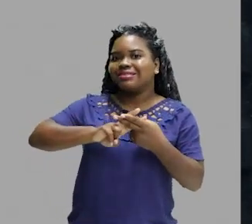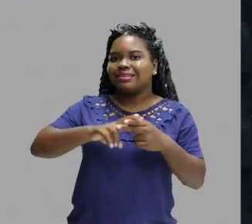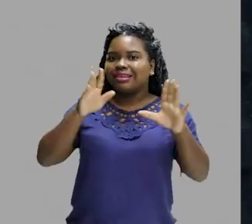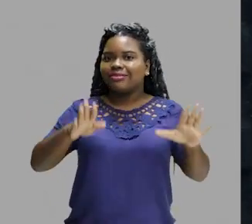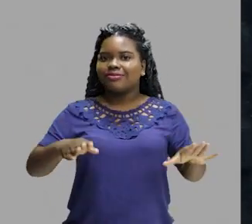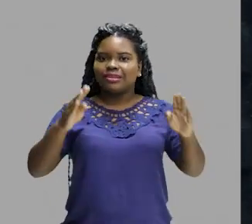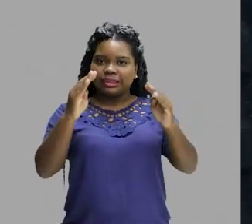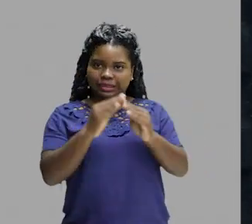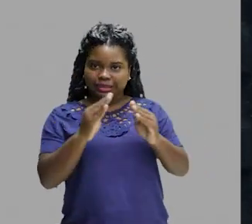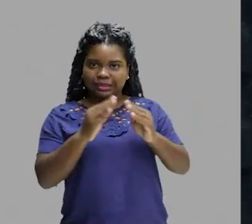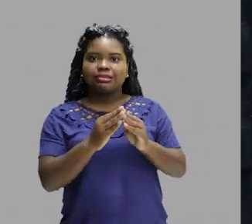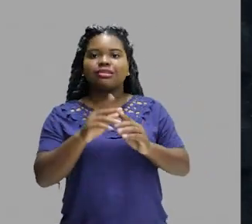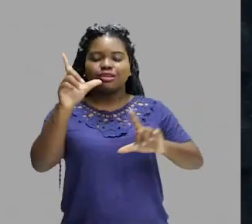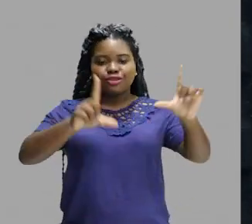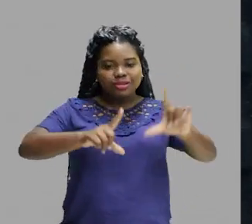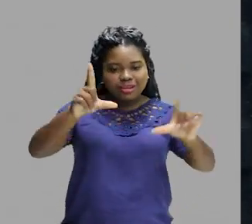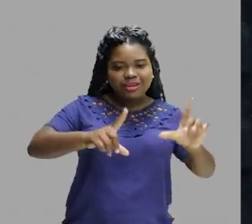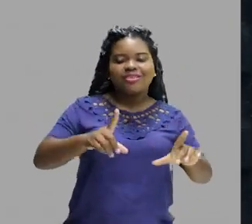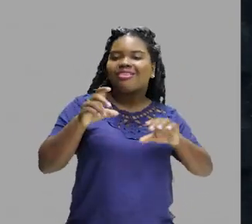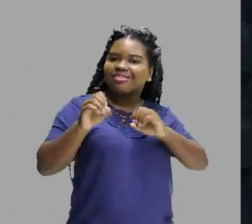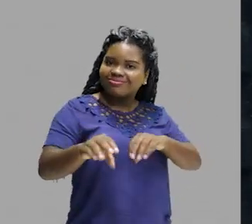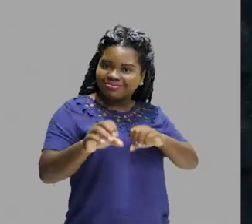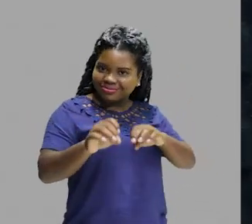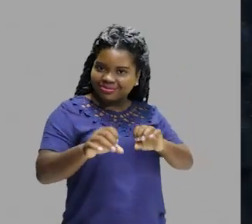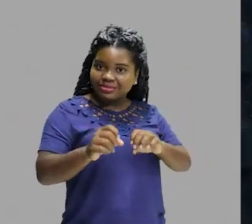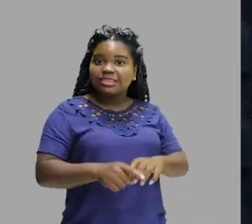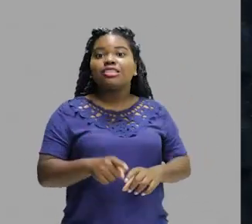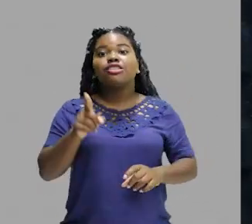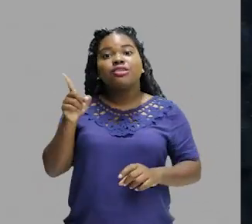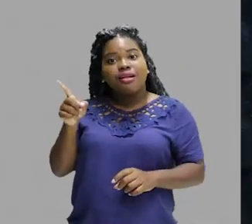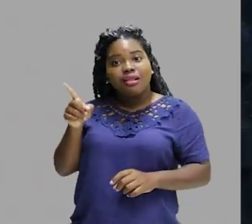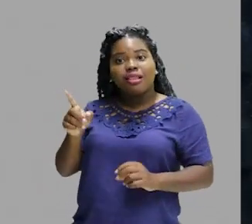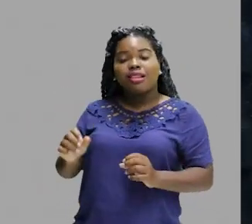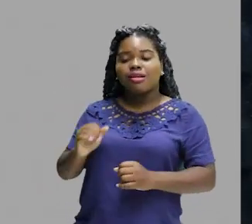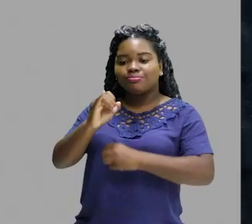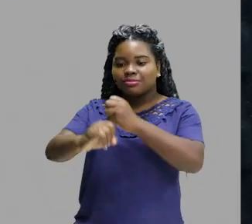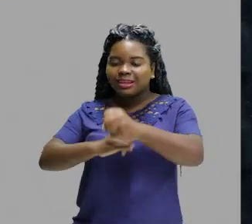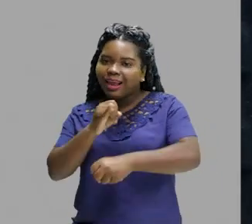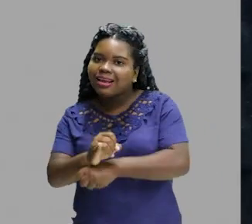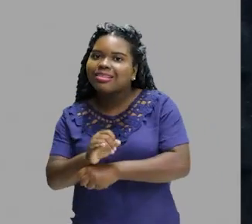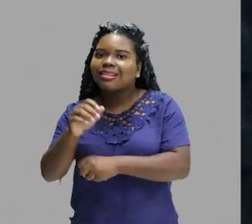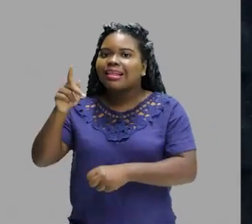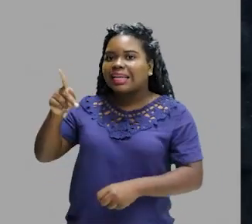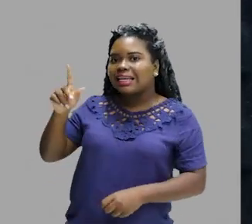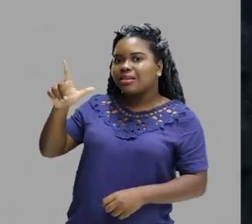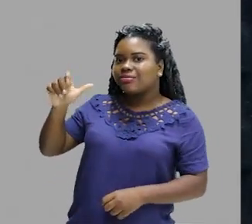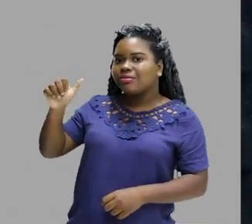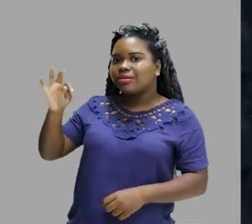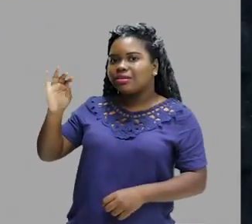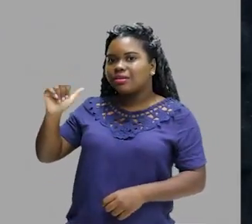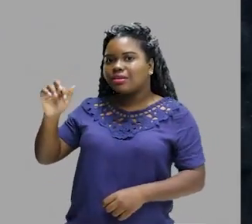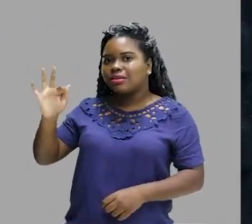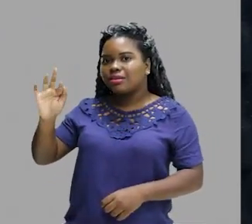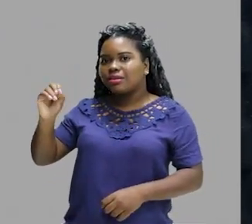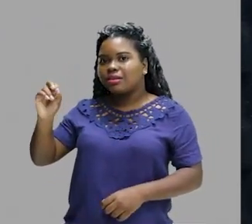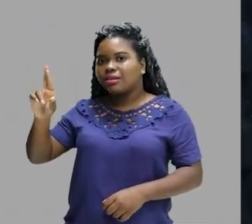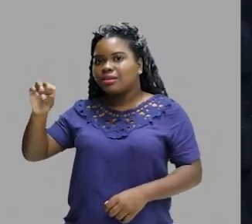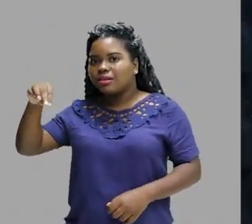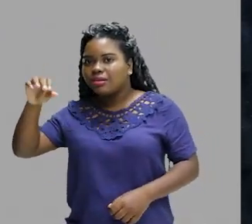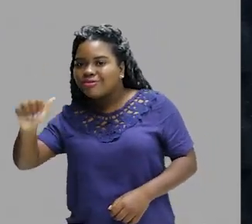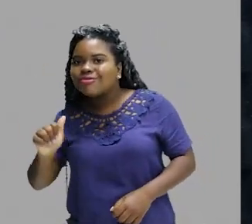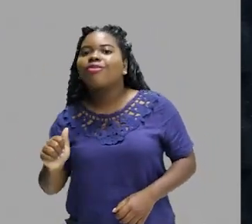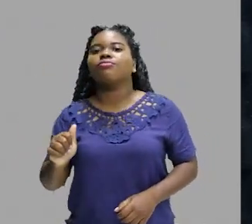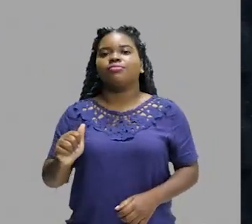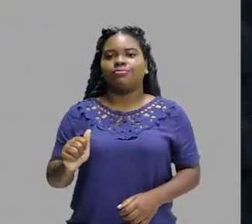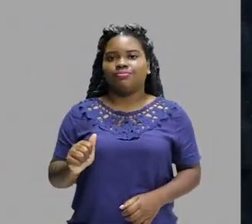lá na plataforma Gonçalves Dias no YouTube. Esse material fica todo lá para vocês voltarem,